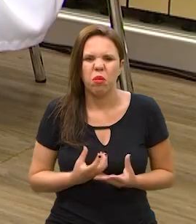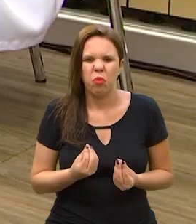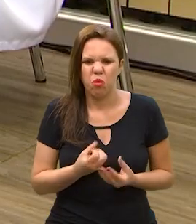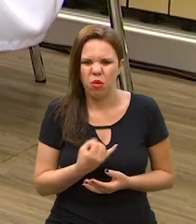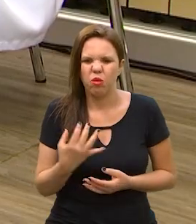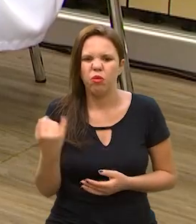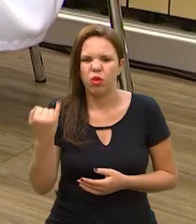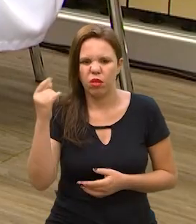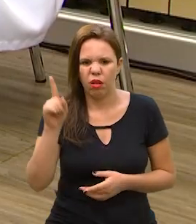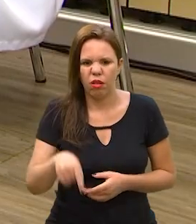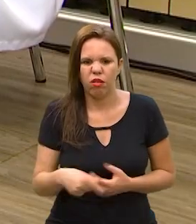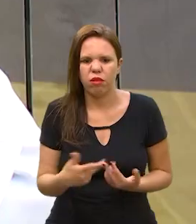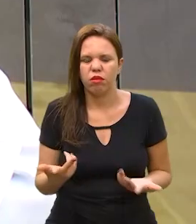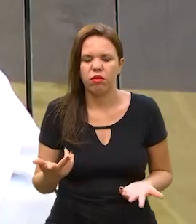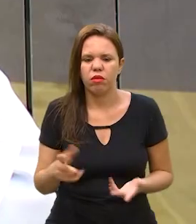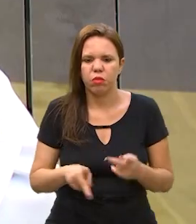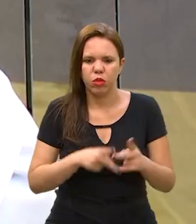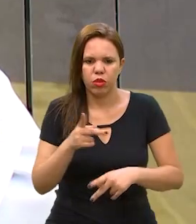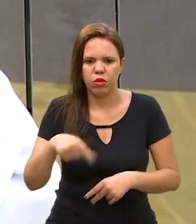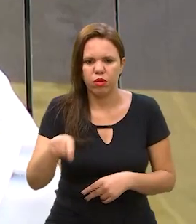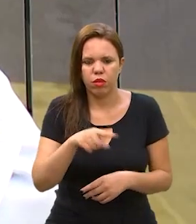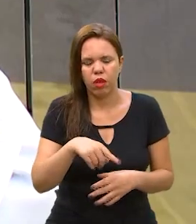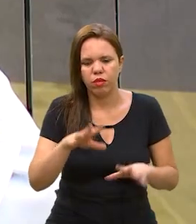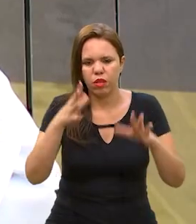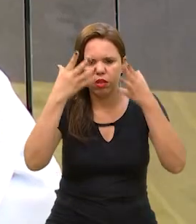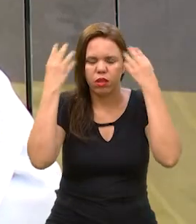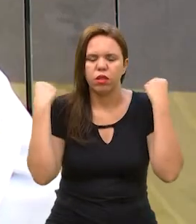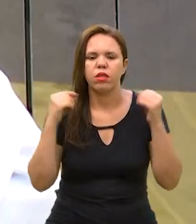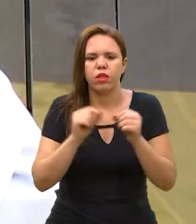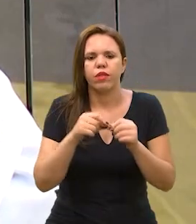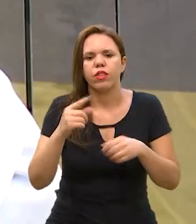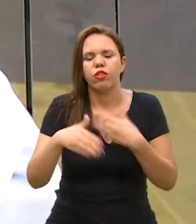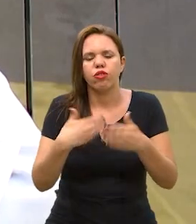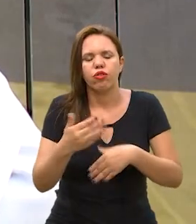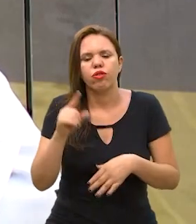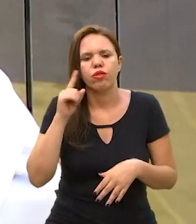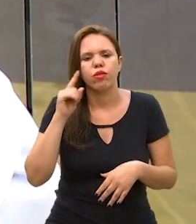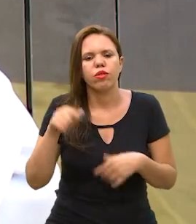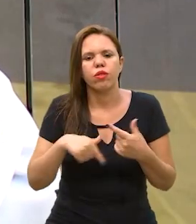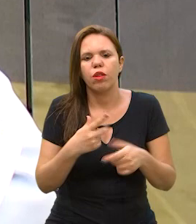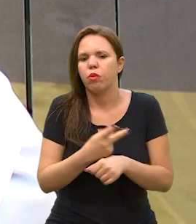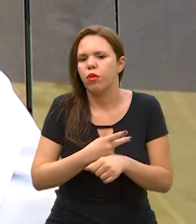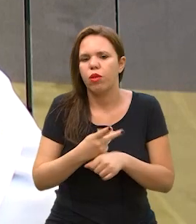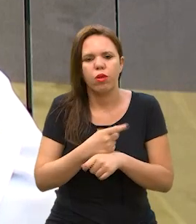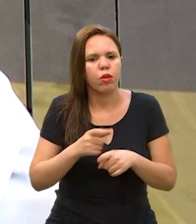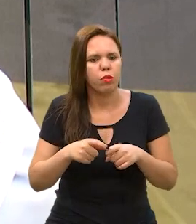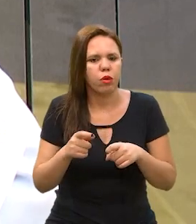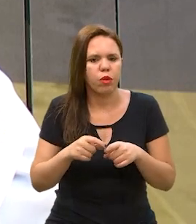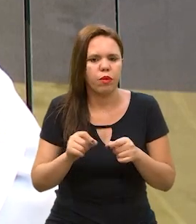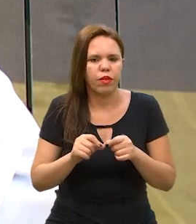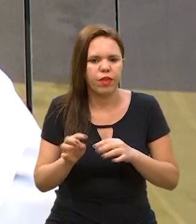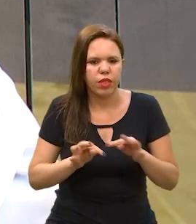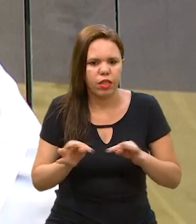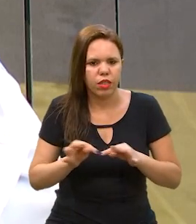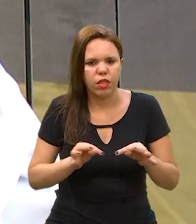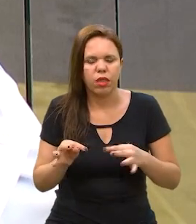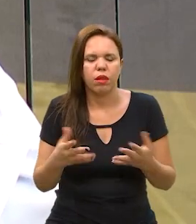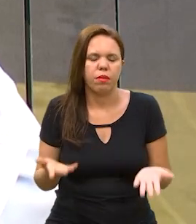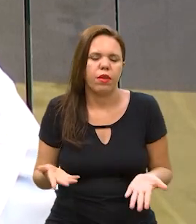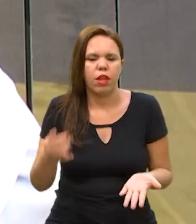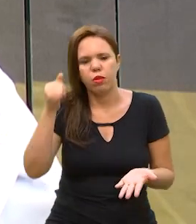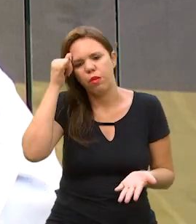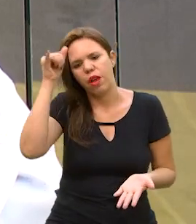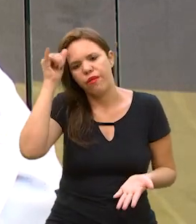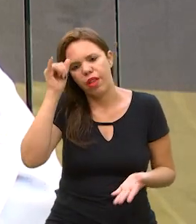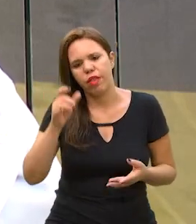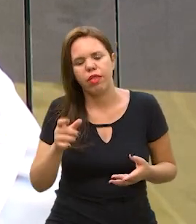super importante. As pessoas esquecem e na rotina do dia a dia não procuram um médico para fazer a prevenção.